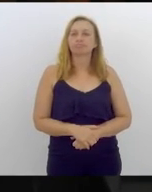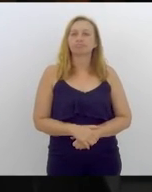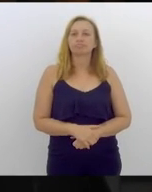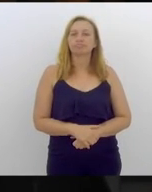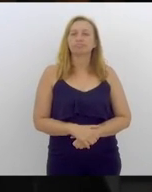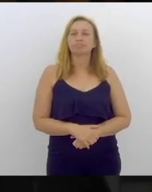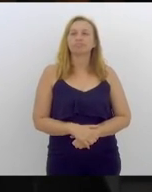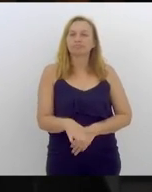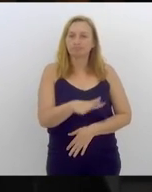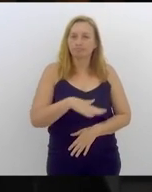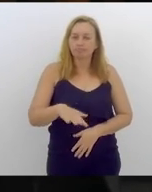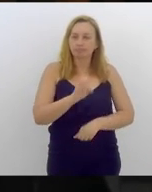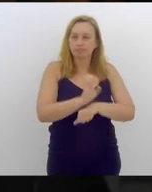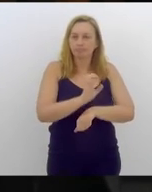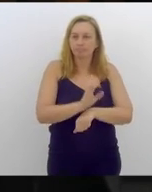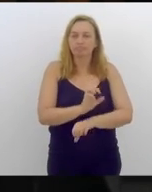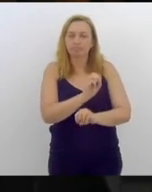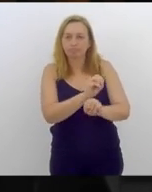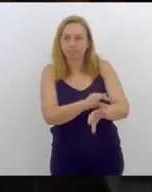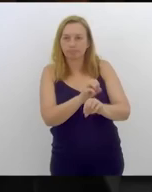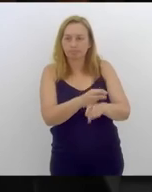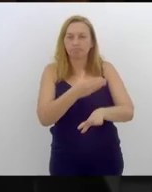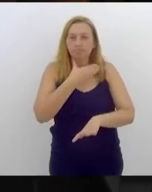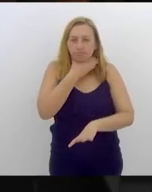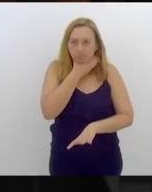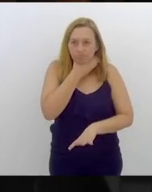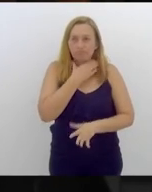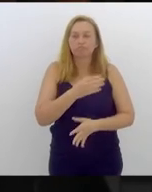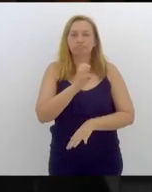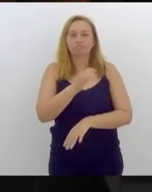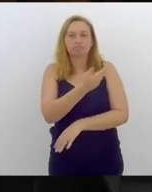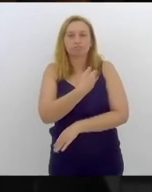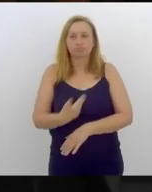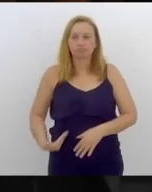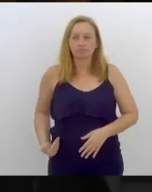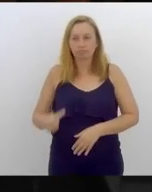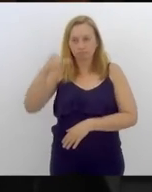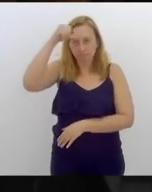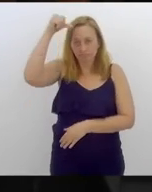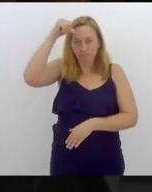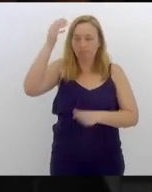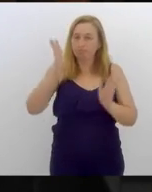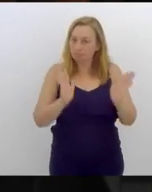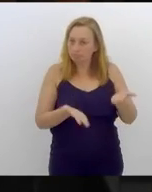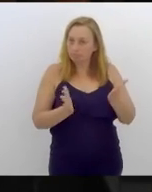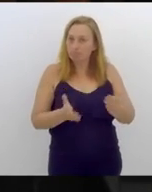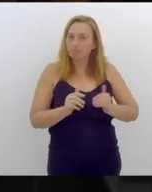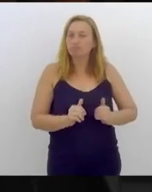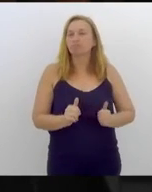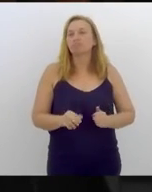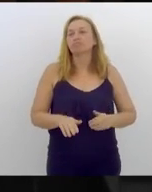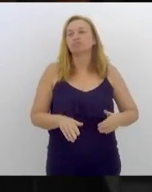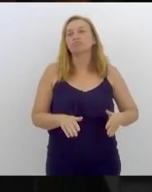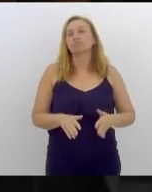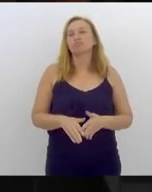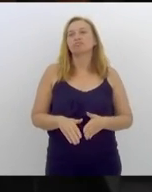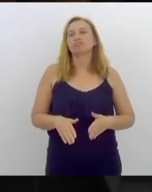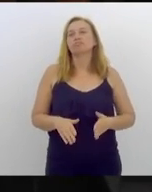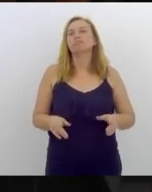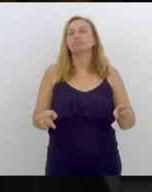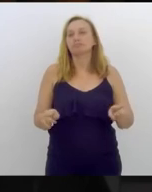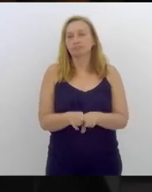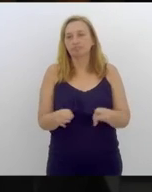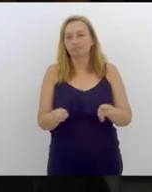rede Estadual de Educação na crise o governo Cláudio Castro agora caminha passa os largos para jogar